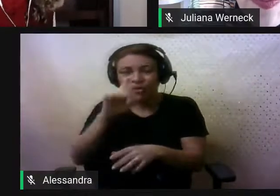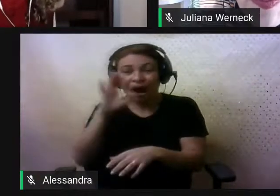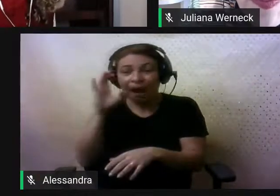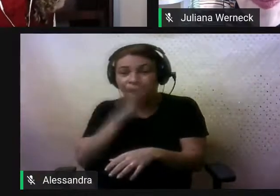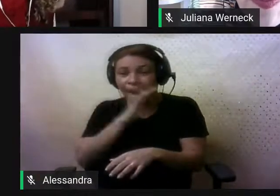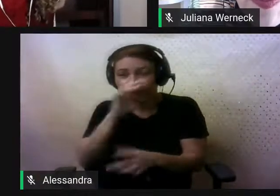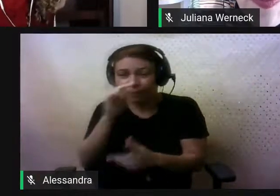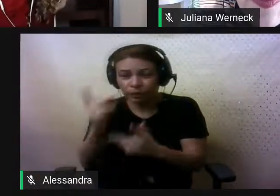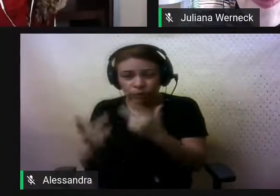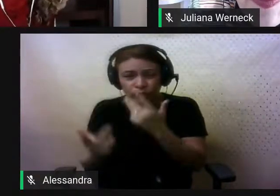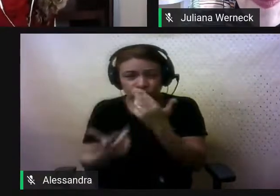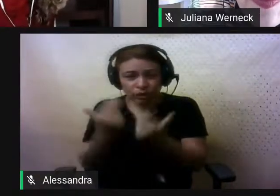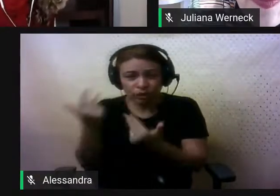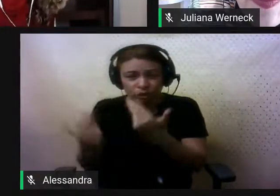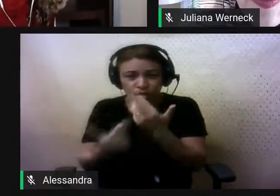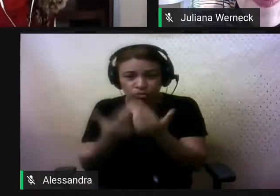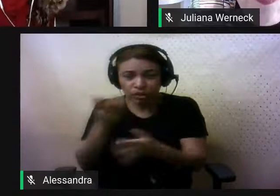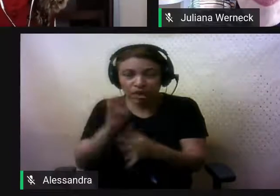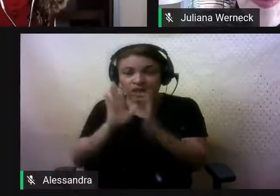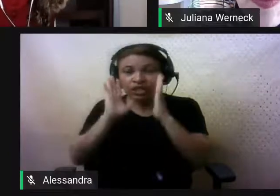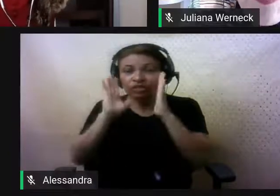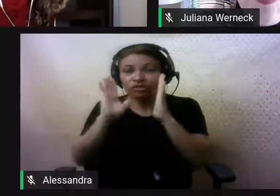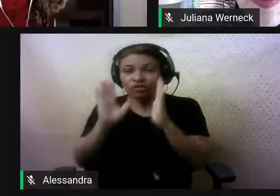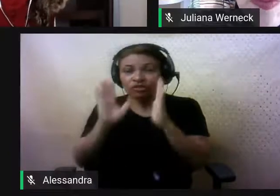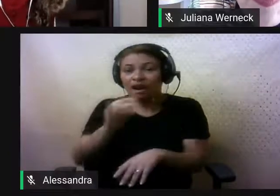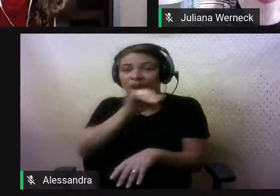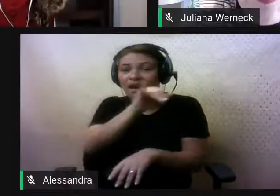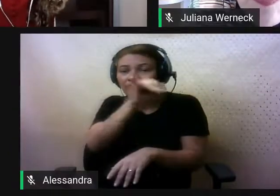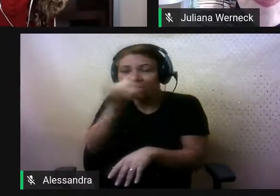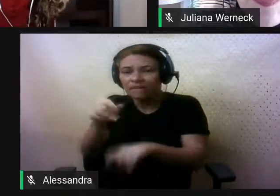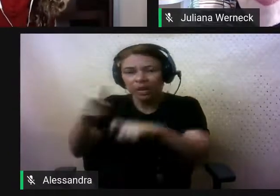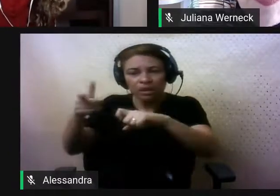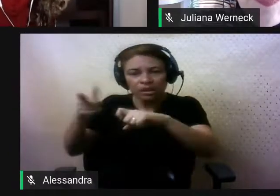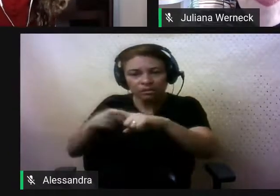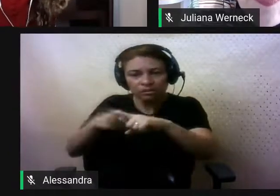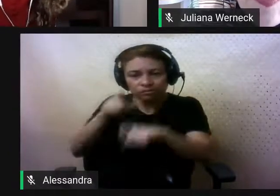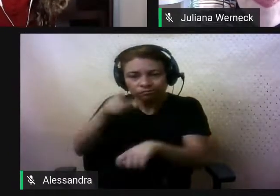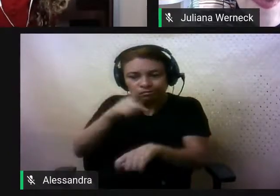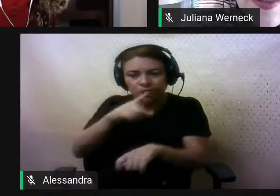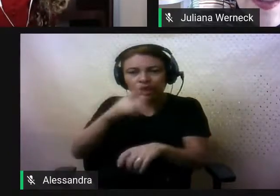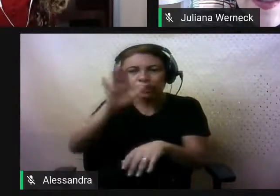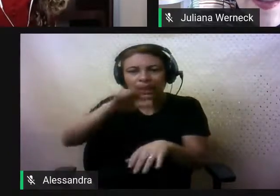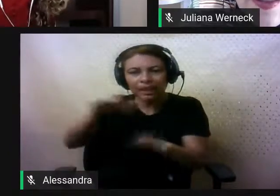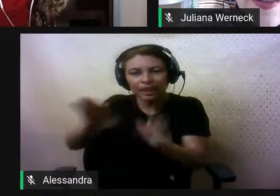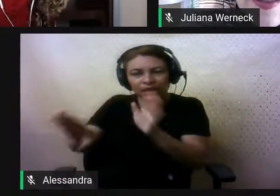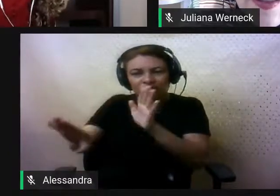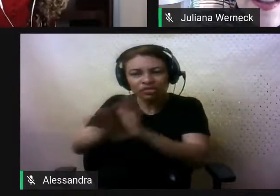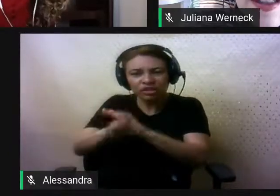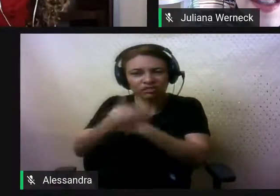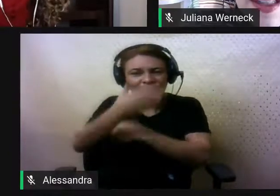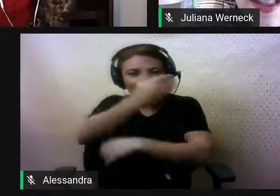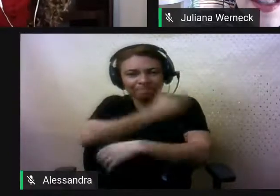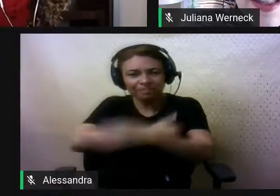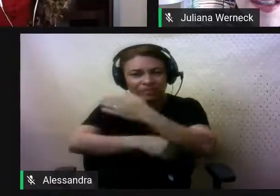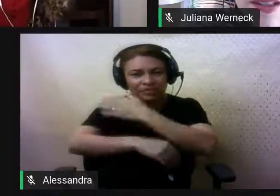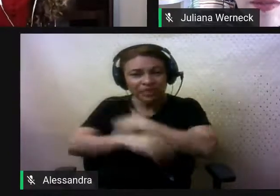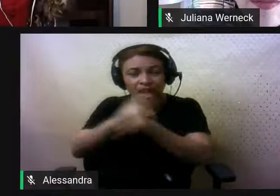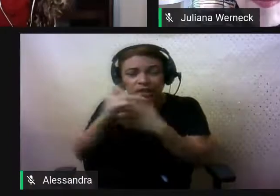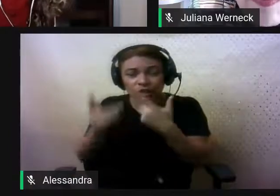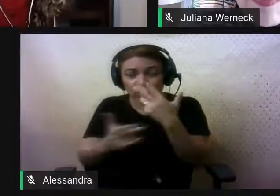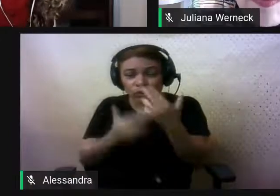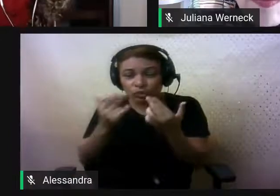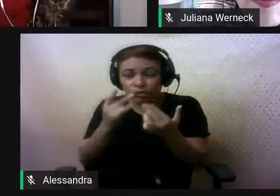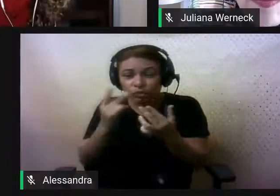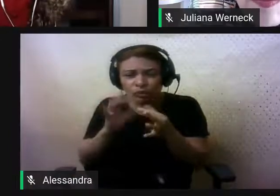Já tinham sido avisados que estava chegando uma criança nessa situação. Eu passei por uma cirurgia muito